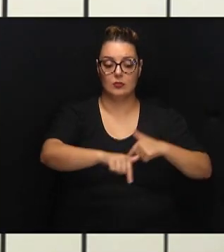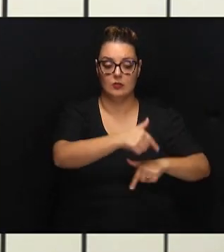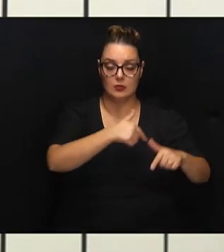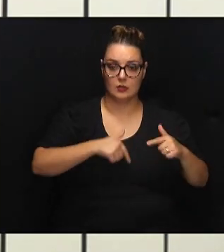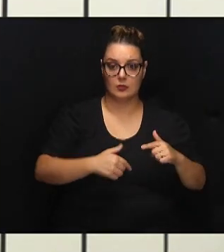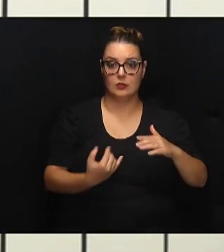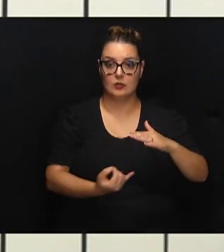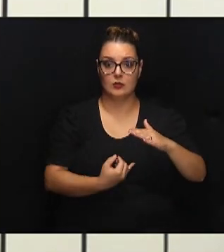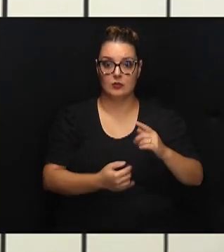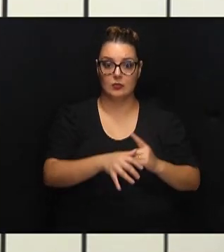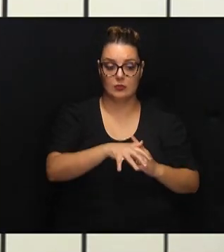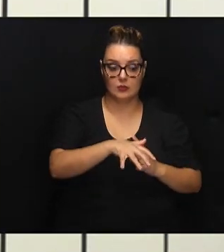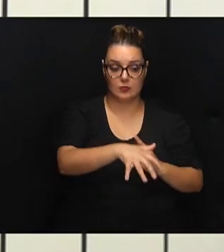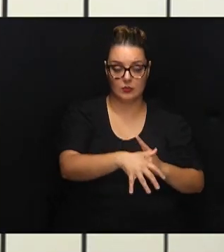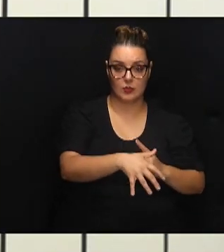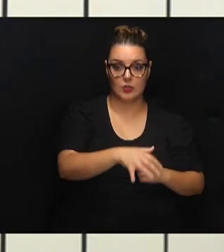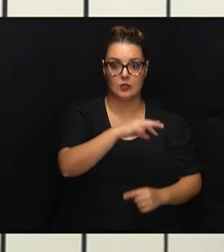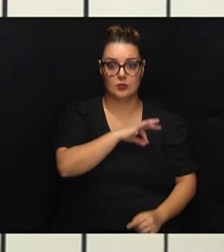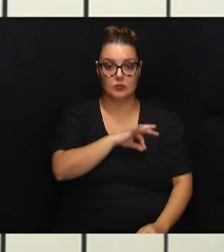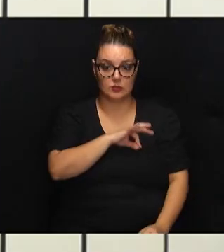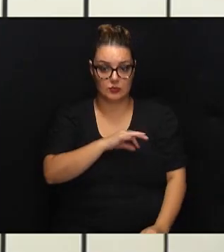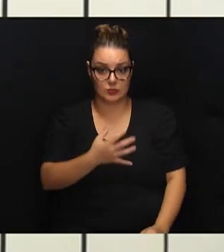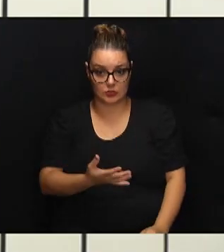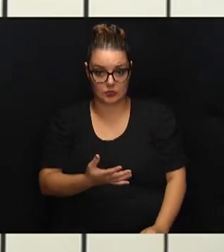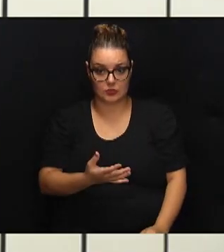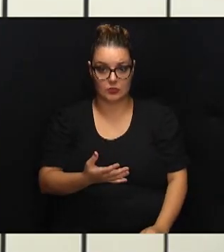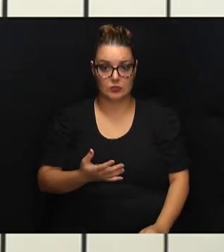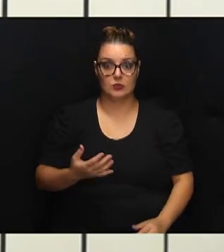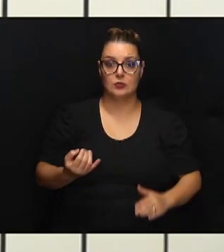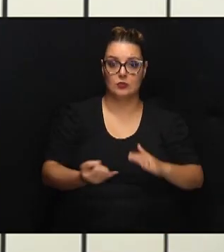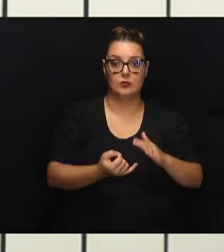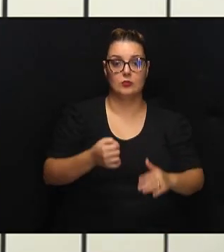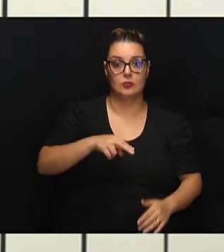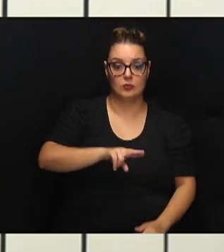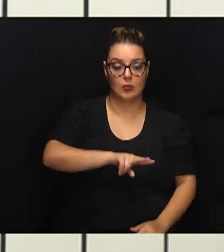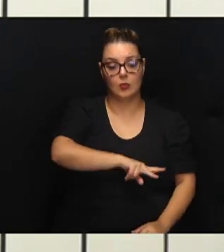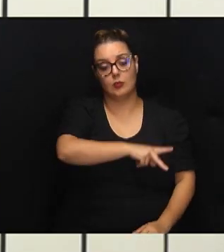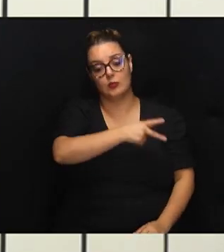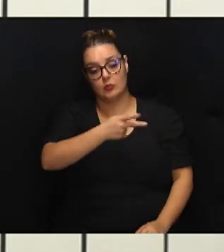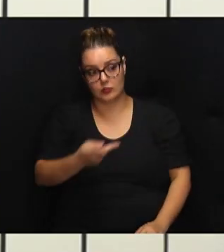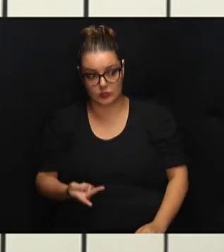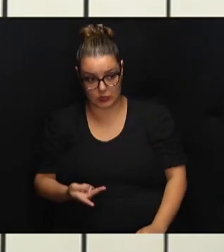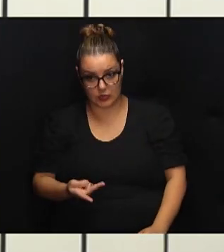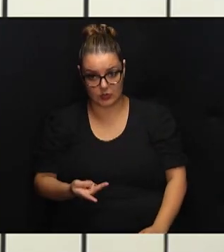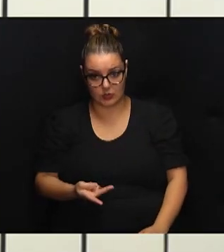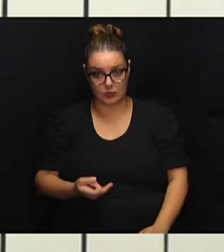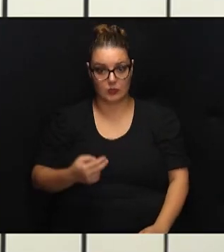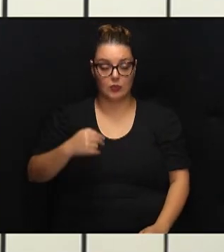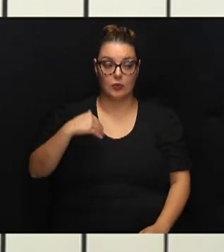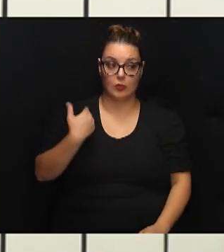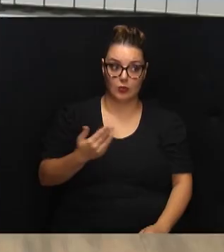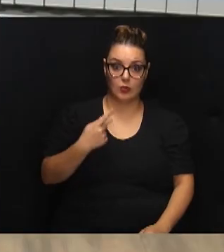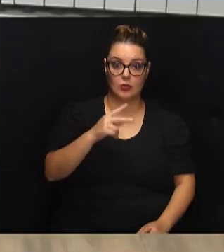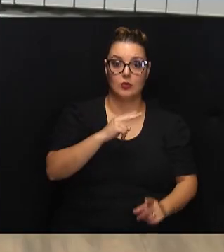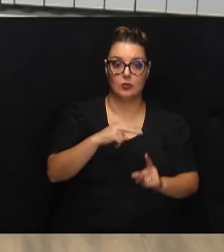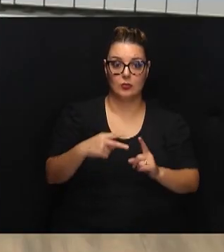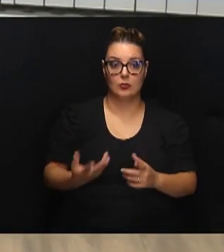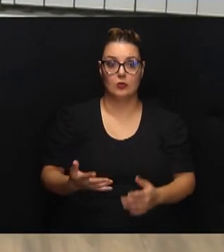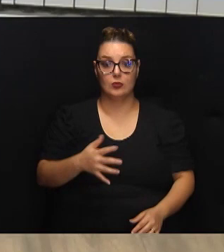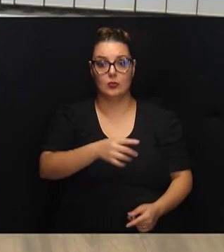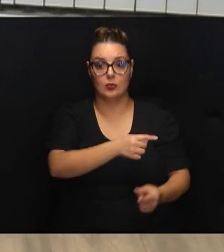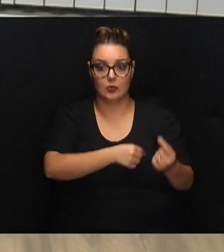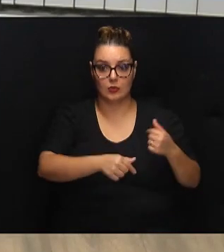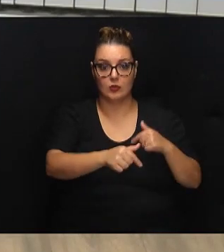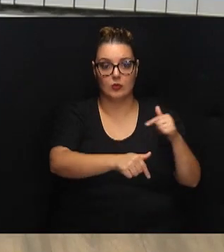impacta no nível dos salários do mercado informal ou ao contrário? Qual que é o seu ponto de vista? É o mercado